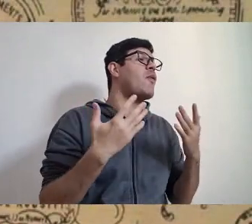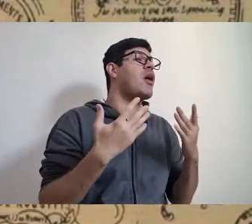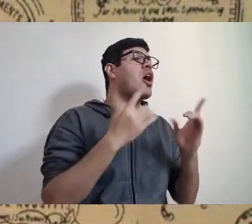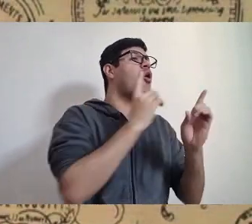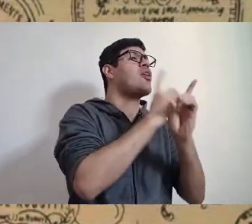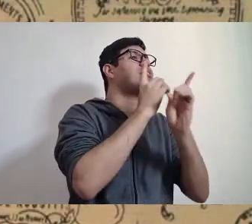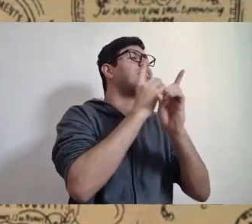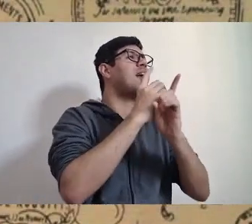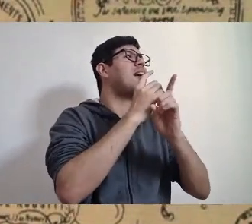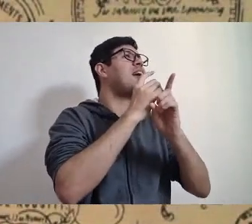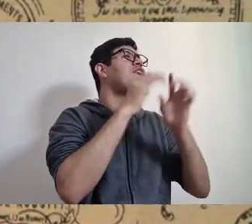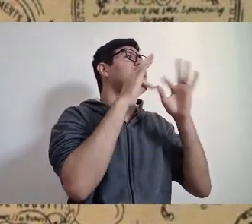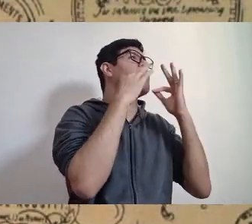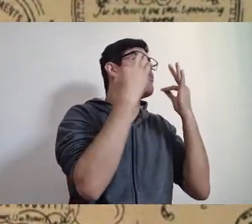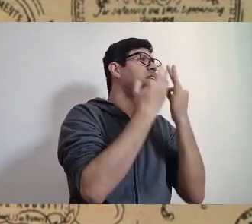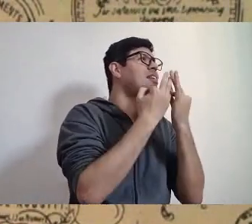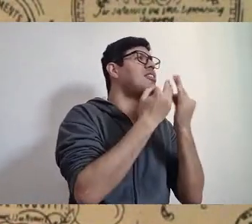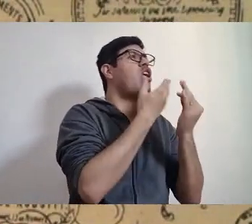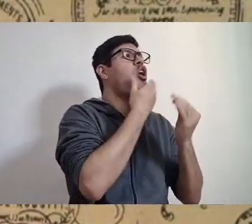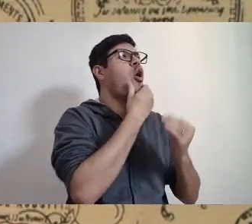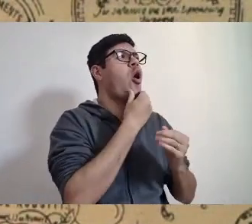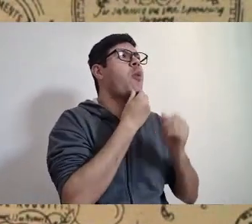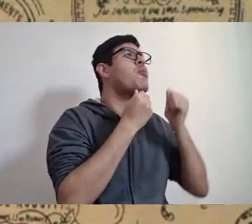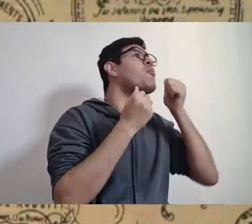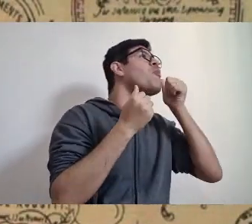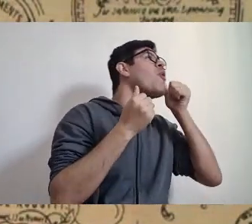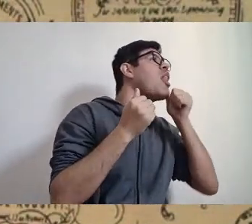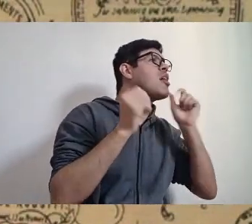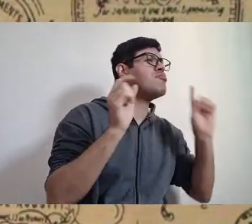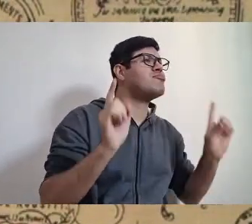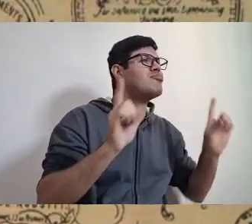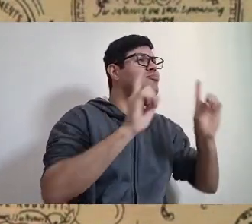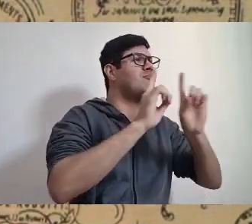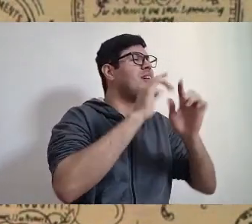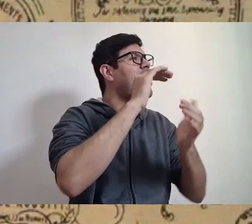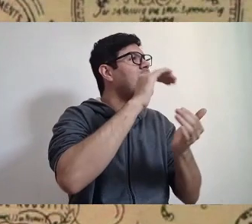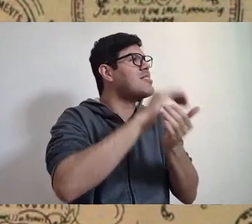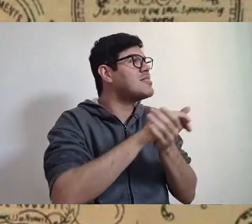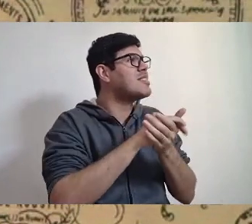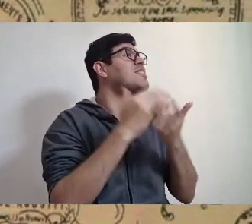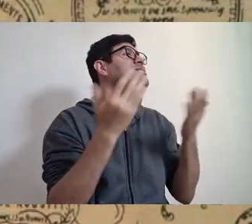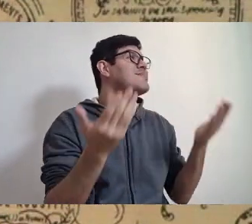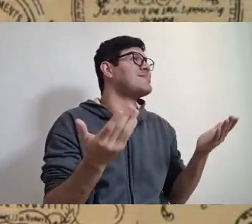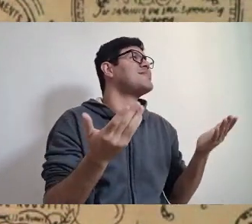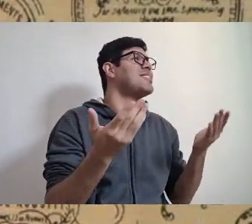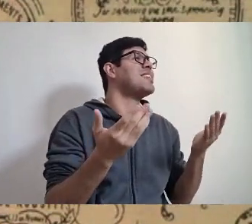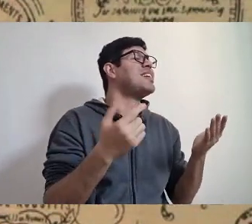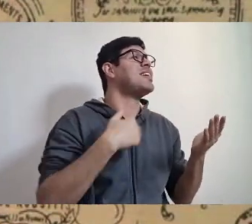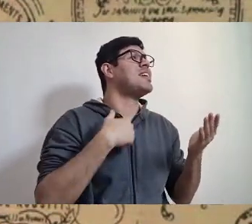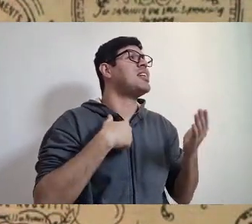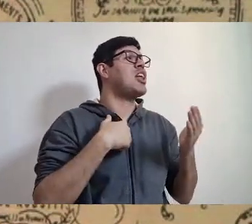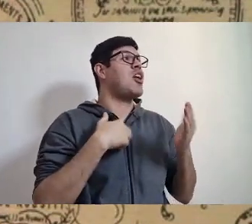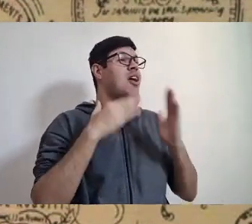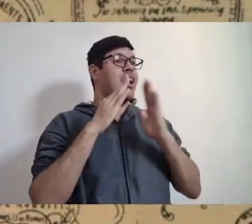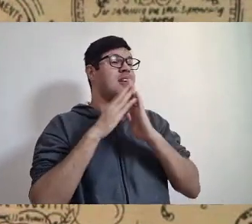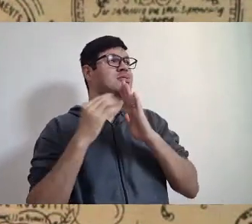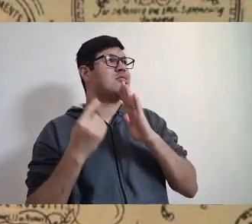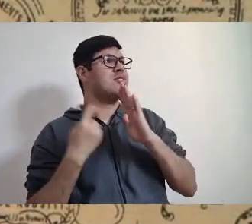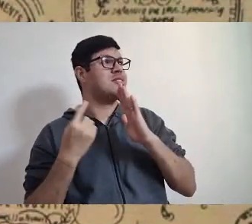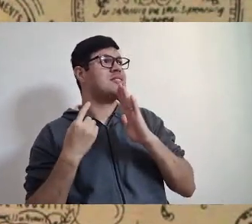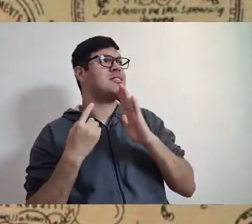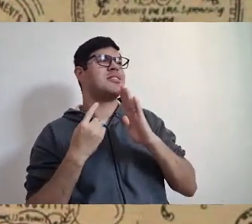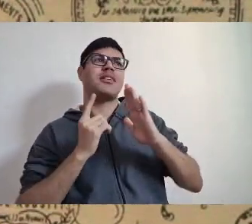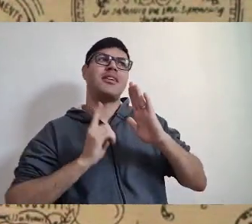eu saía da escola, como minha mãe trabalhava, meu pai também, a gente ficava na igreja com ela, para não ficar sozinha em casa. Então aí eu chegava à tarde